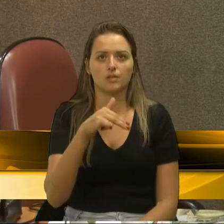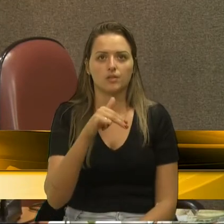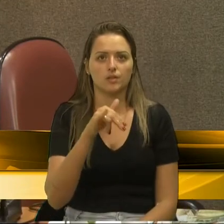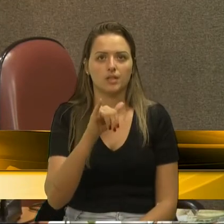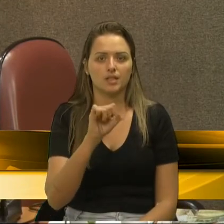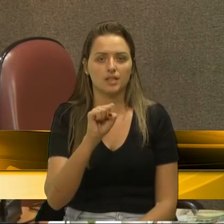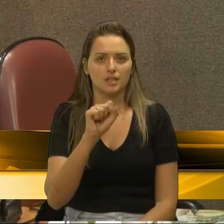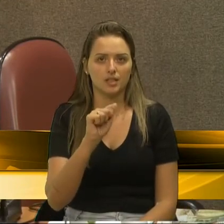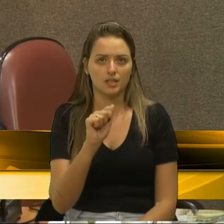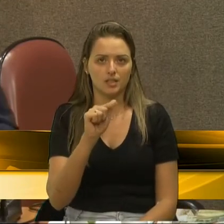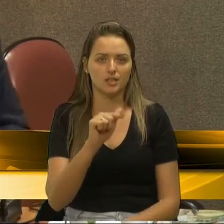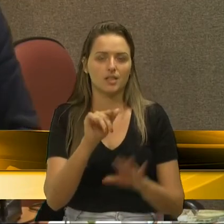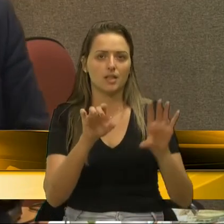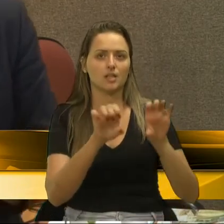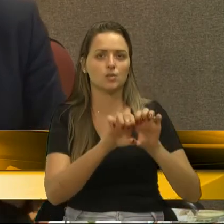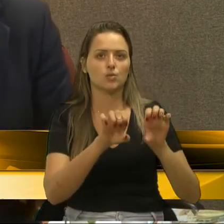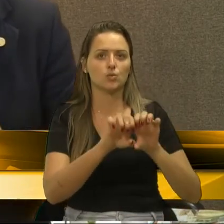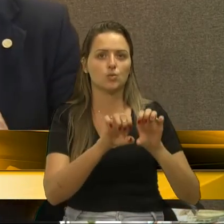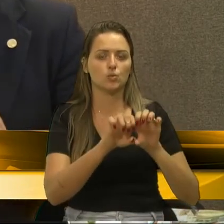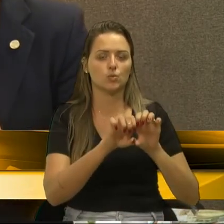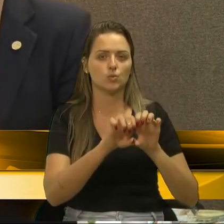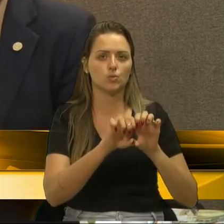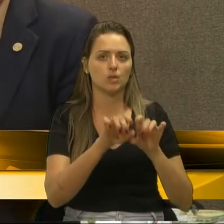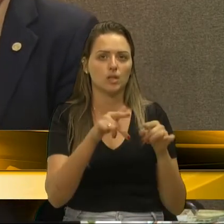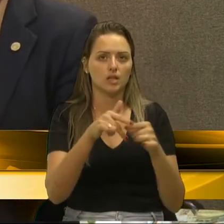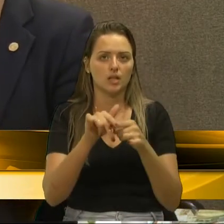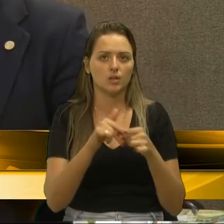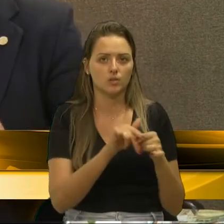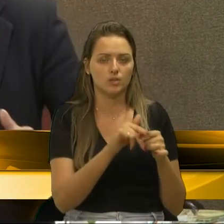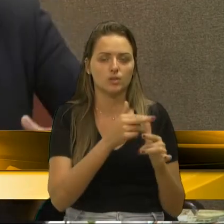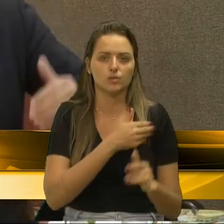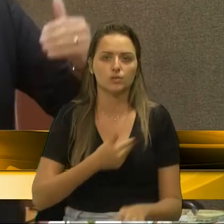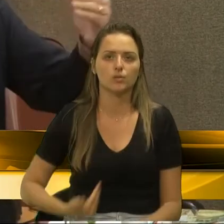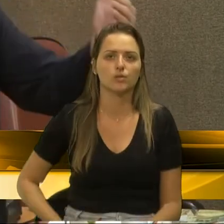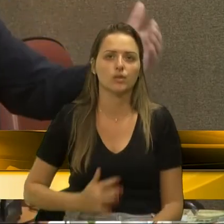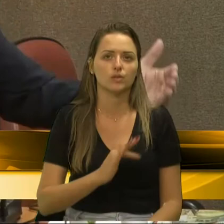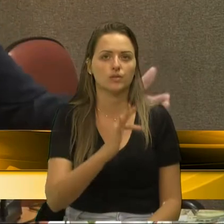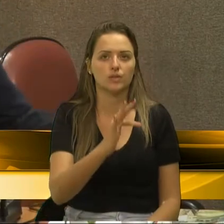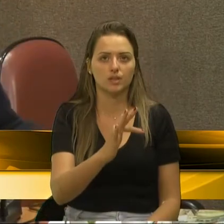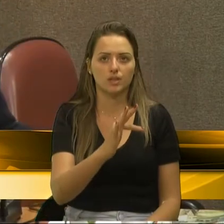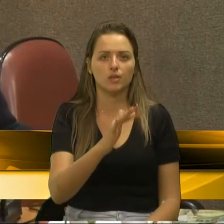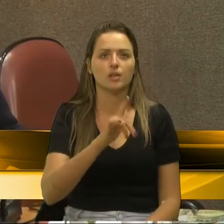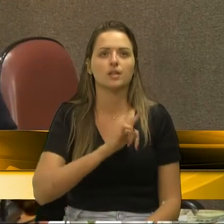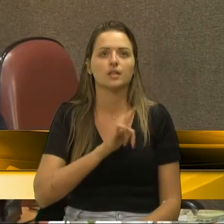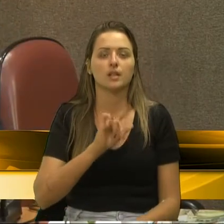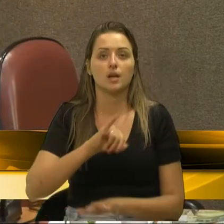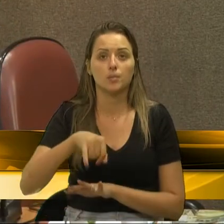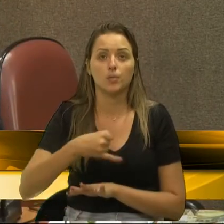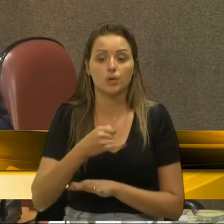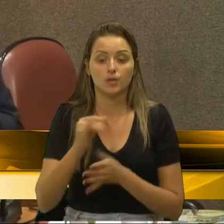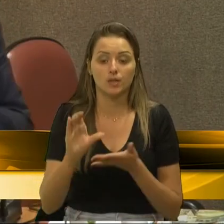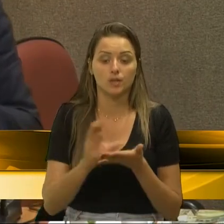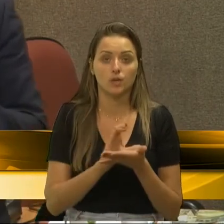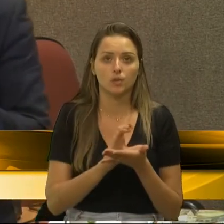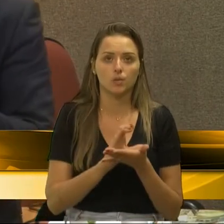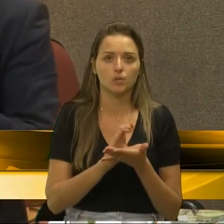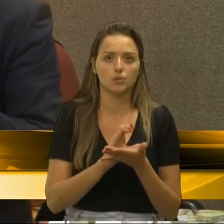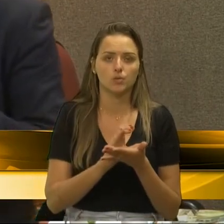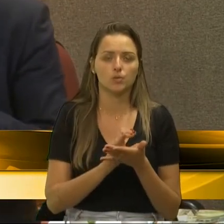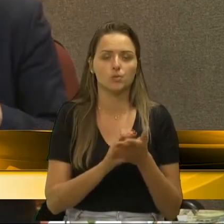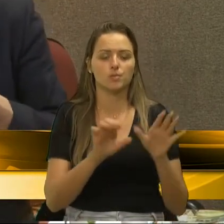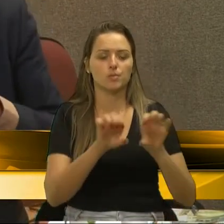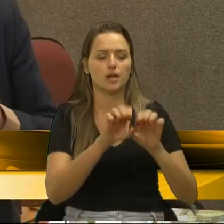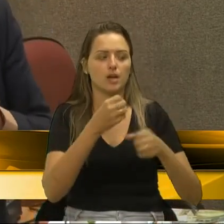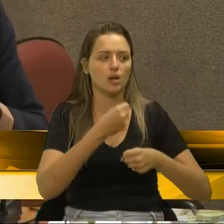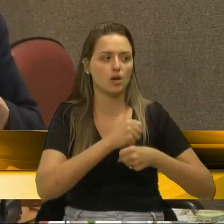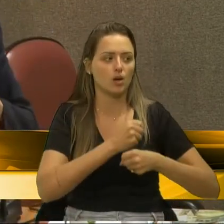Financiamento de Infraestrutura e Saneamento do Governo Federal, que se aproveite esses recursos para as obras de